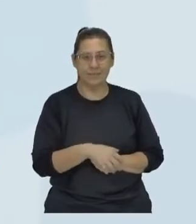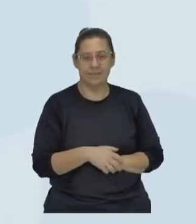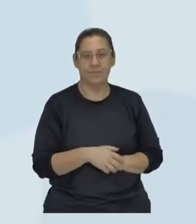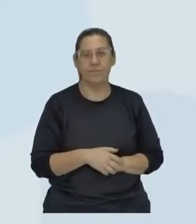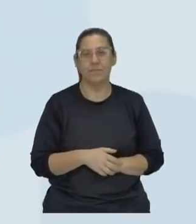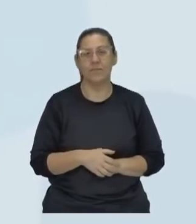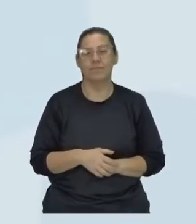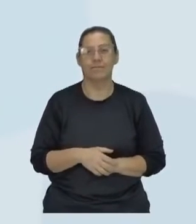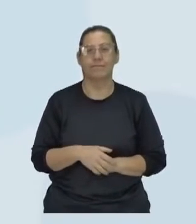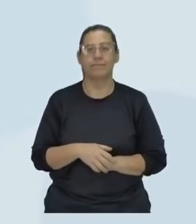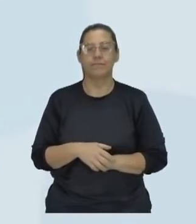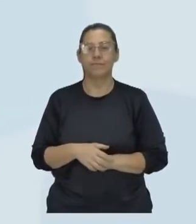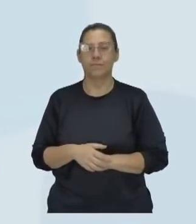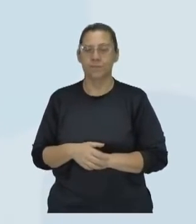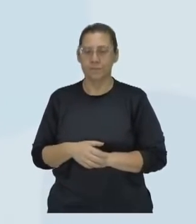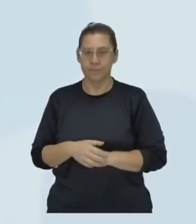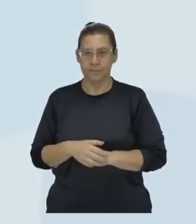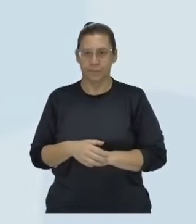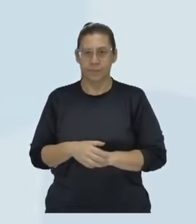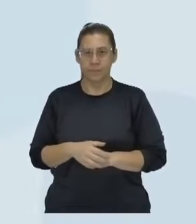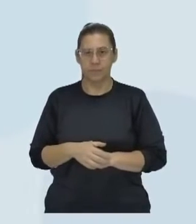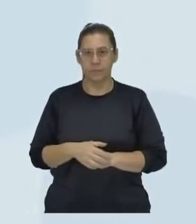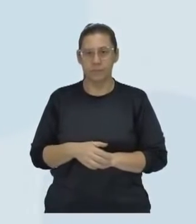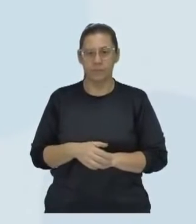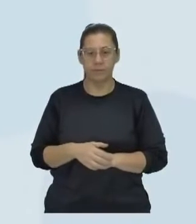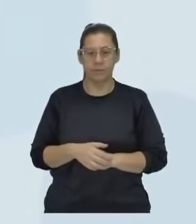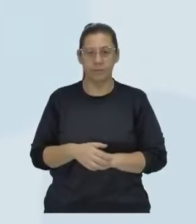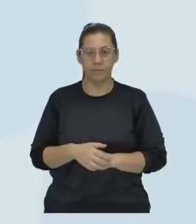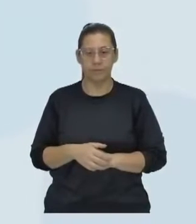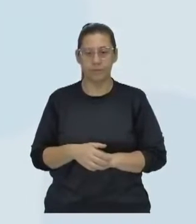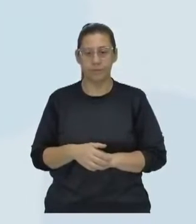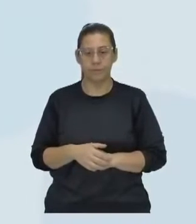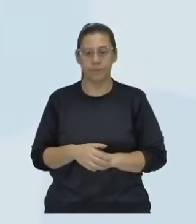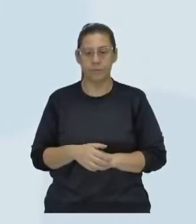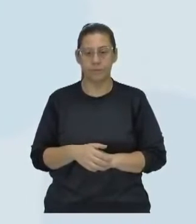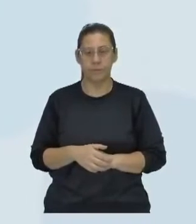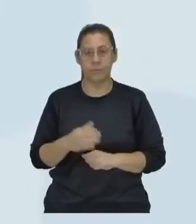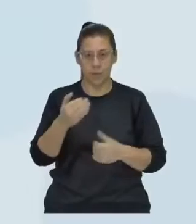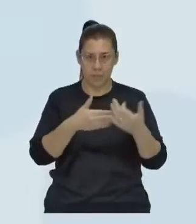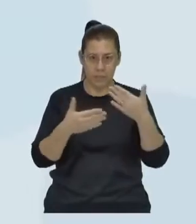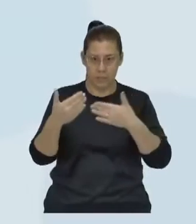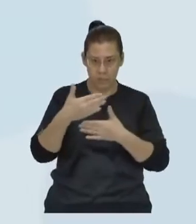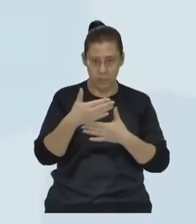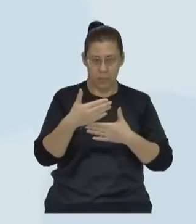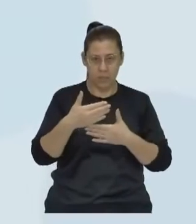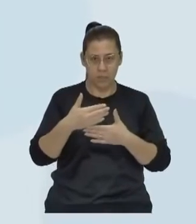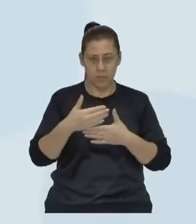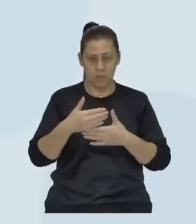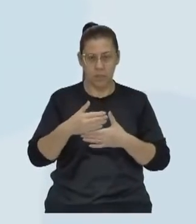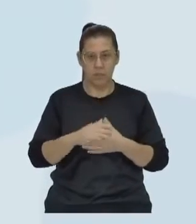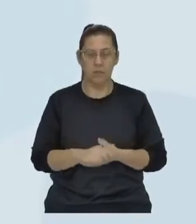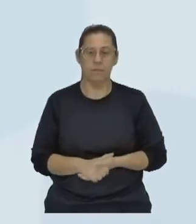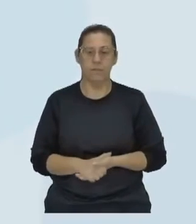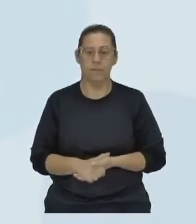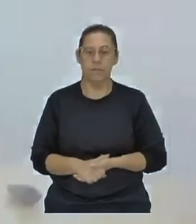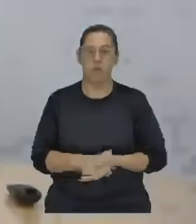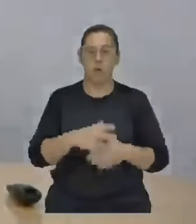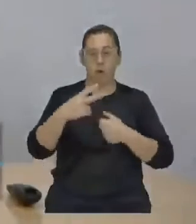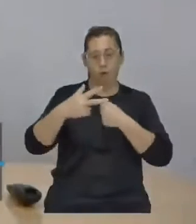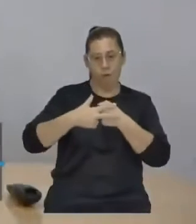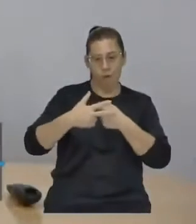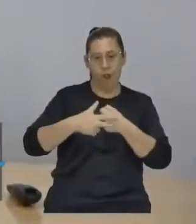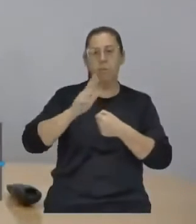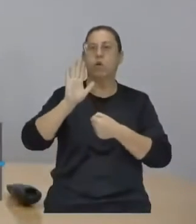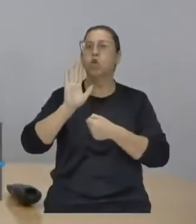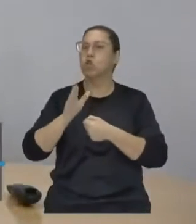não os utilizara, ok? Próxima. O próximo slide eu vou pular, porque os verbos já